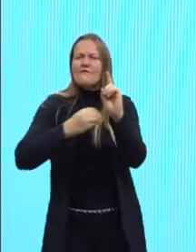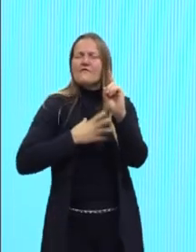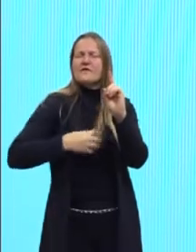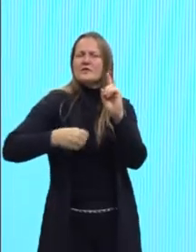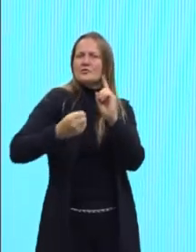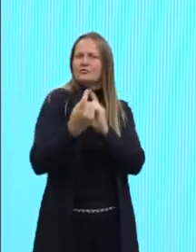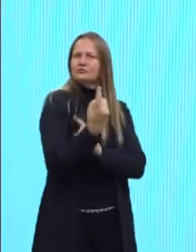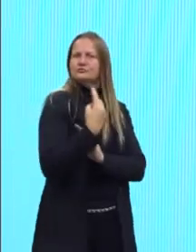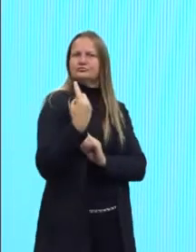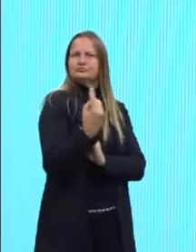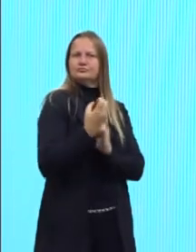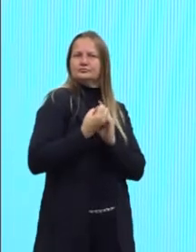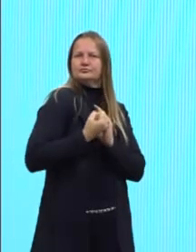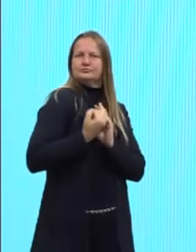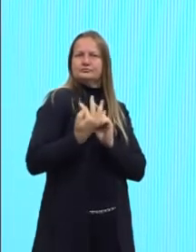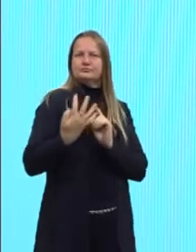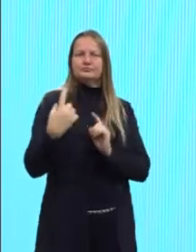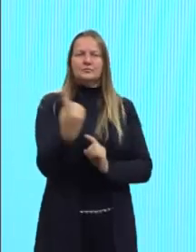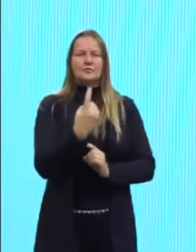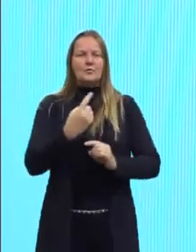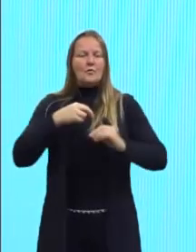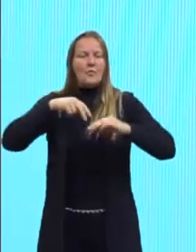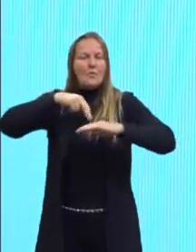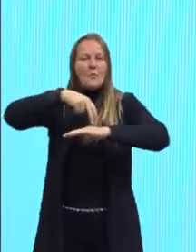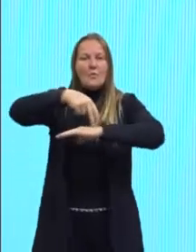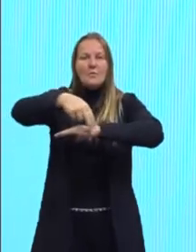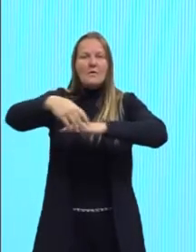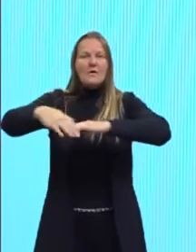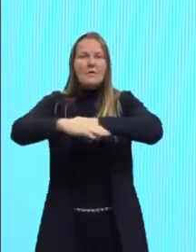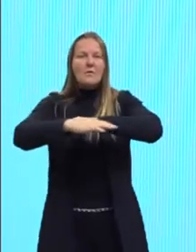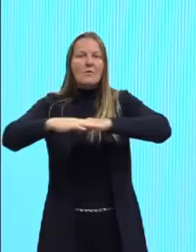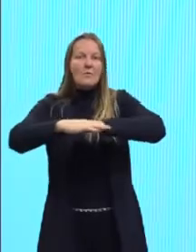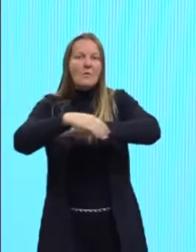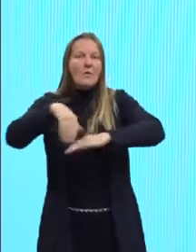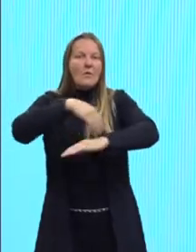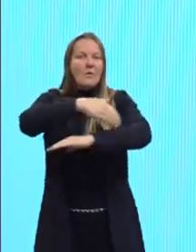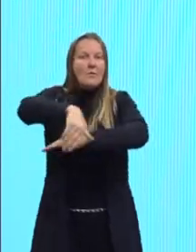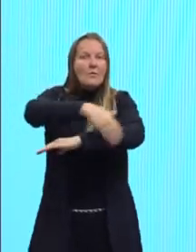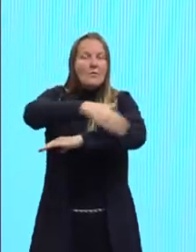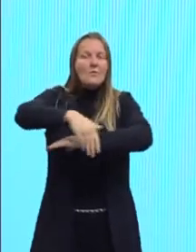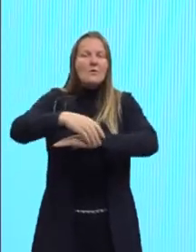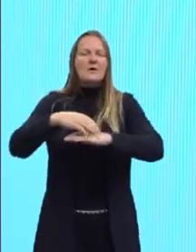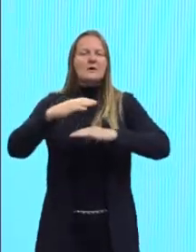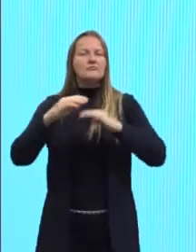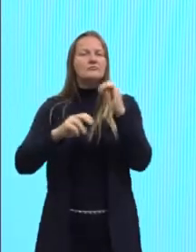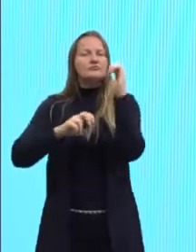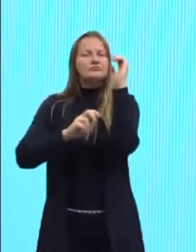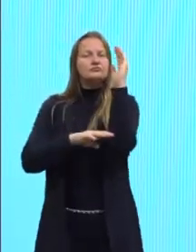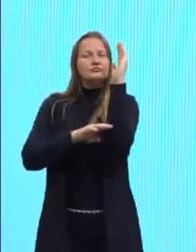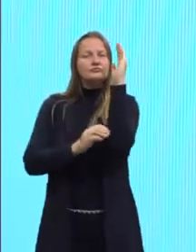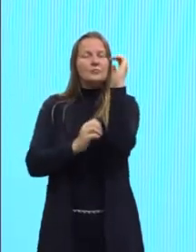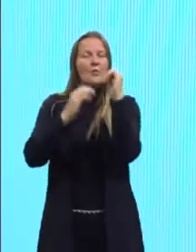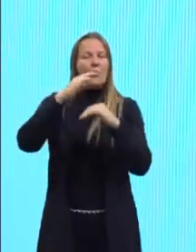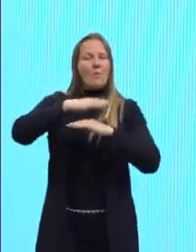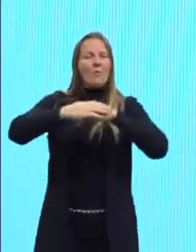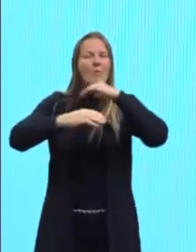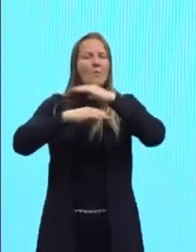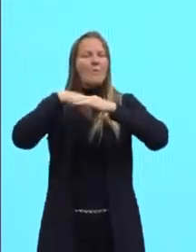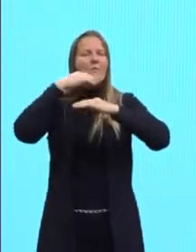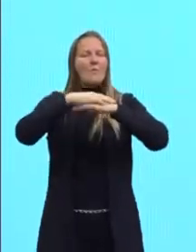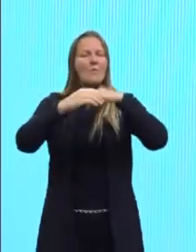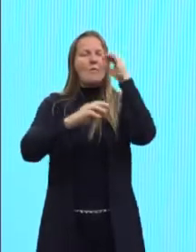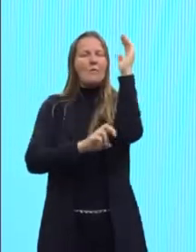o único e atravessou a rua com seu passo tímido subiu a construção como se fosse máquina